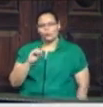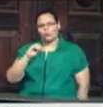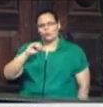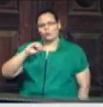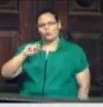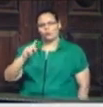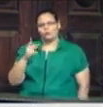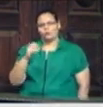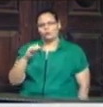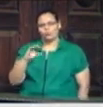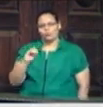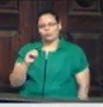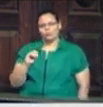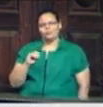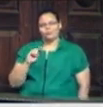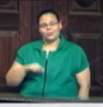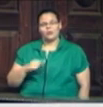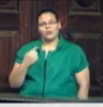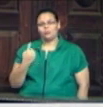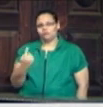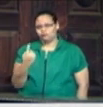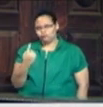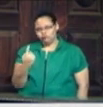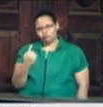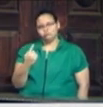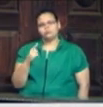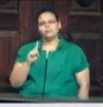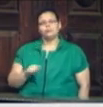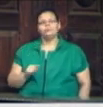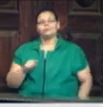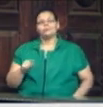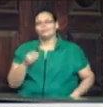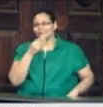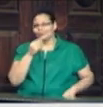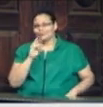aí, um publicitário conhecido,